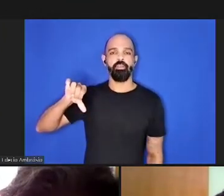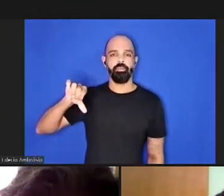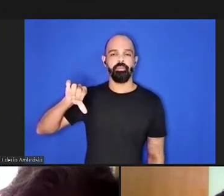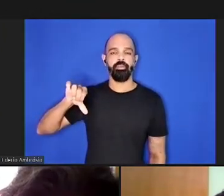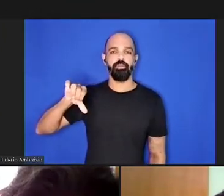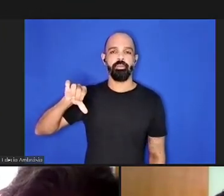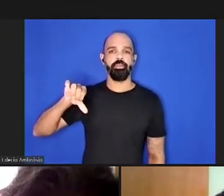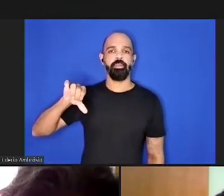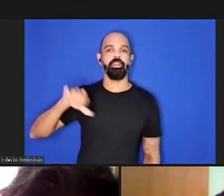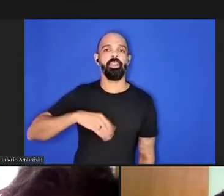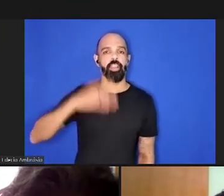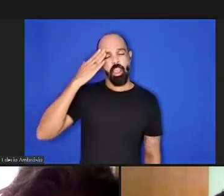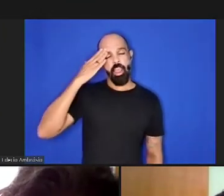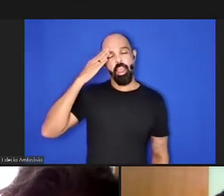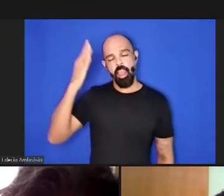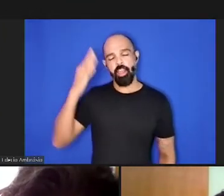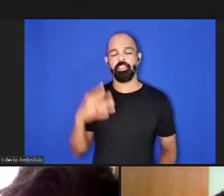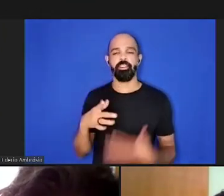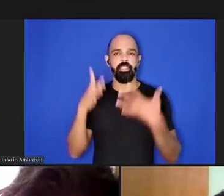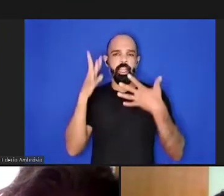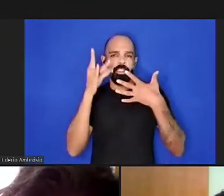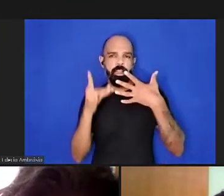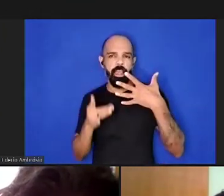2019 e agradece por esses detalhes.